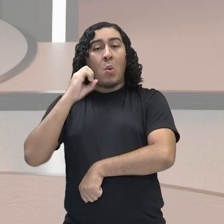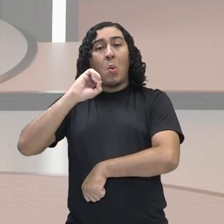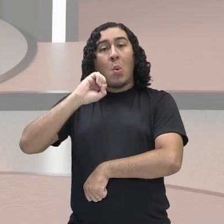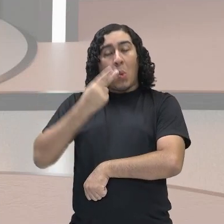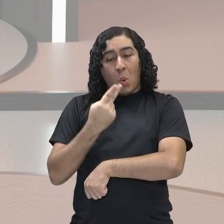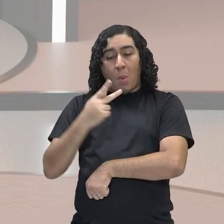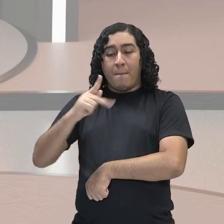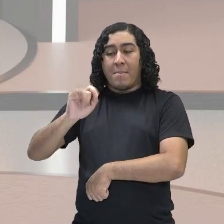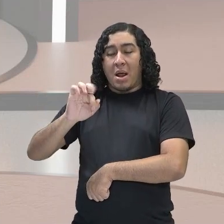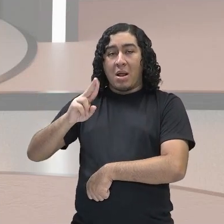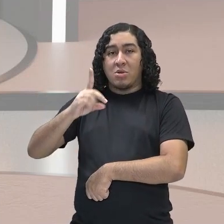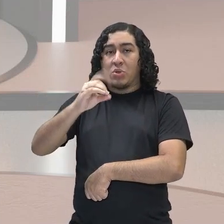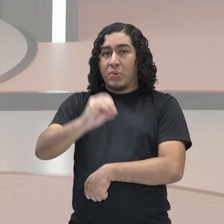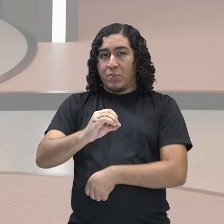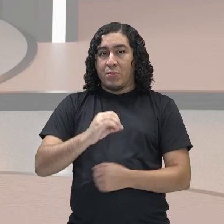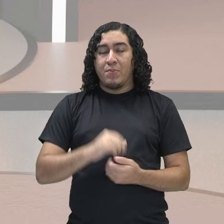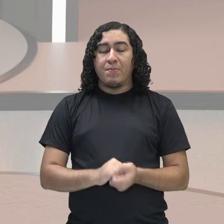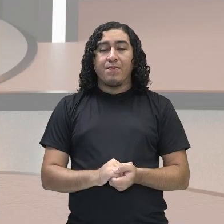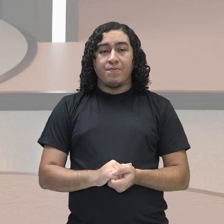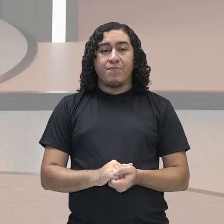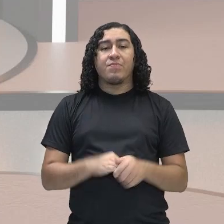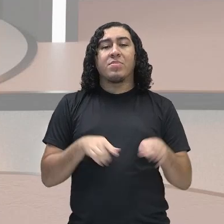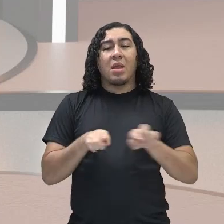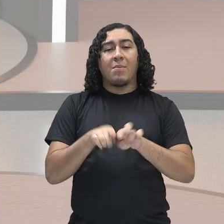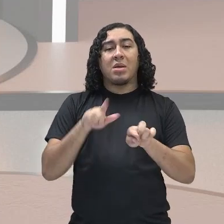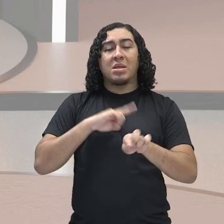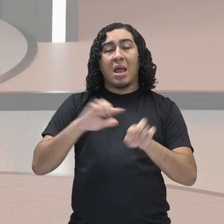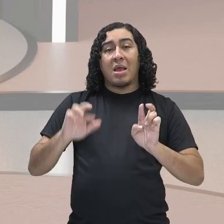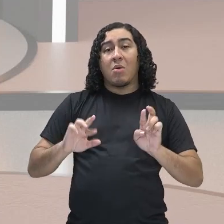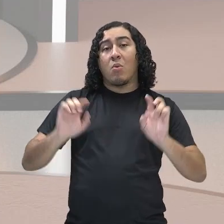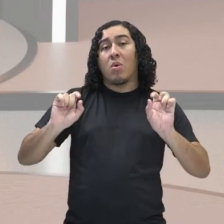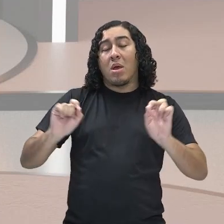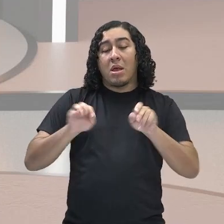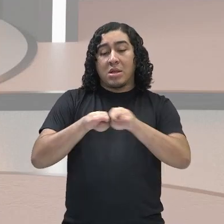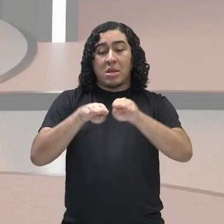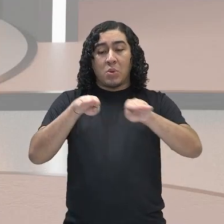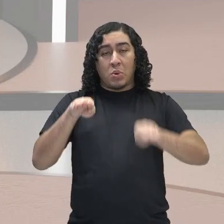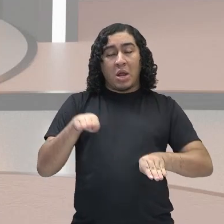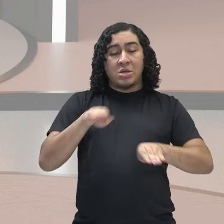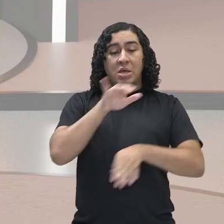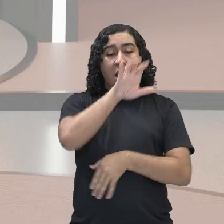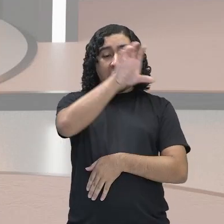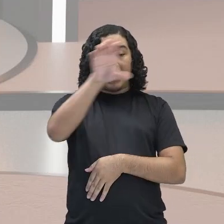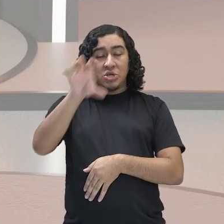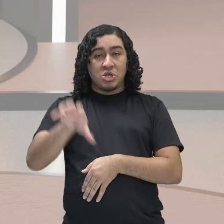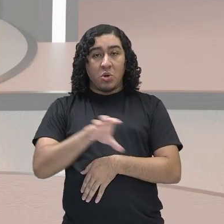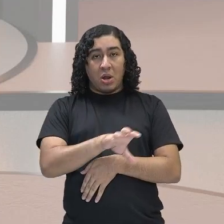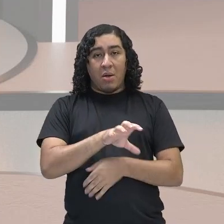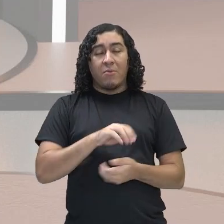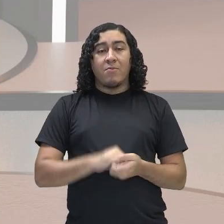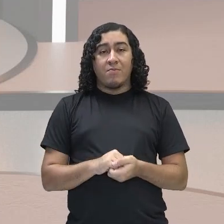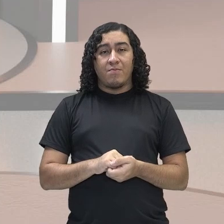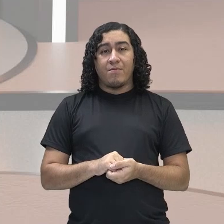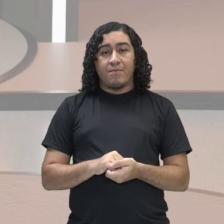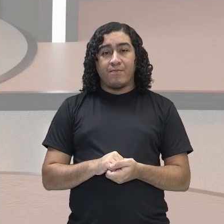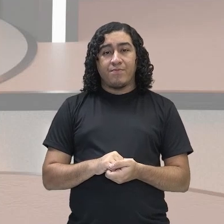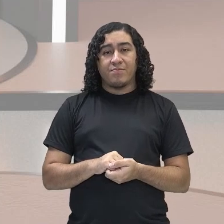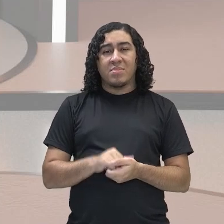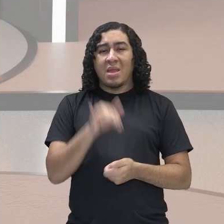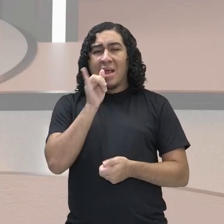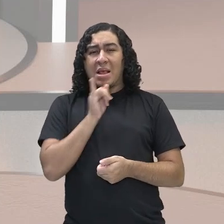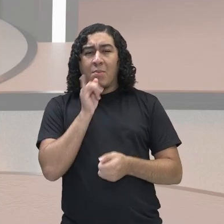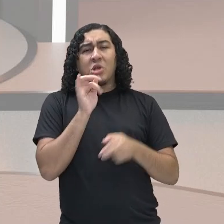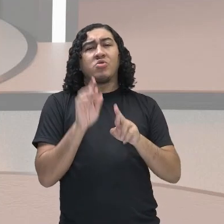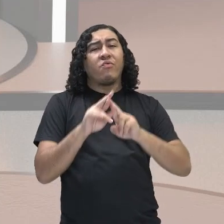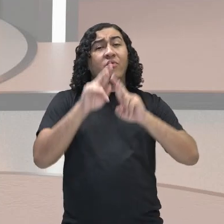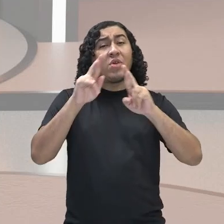pardo. Existe também a desigualdade regional, que a disparidade, a diferença